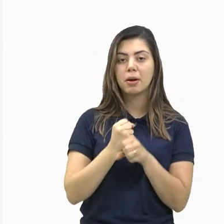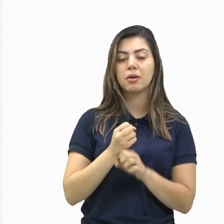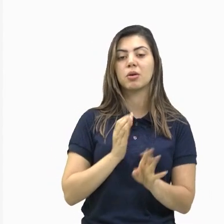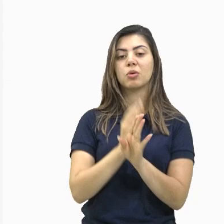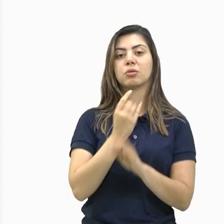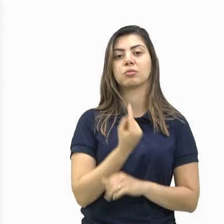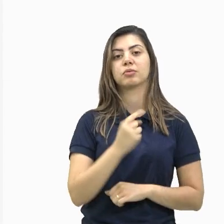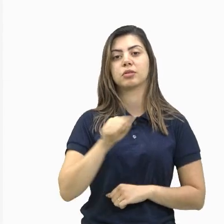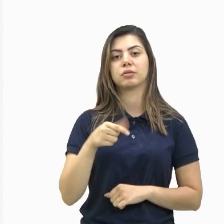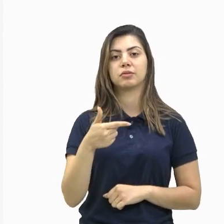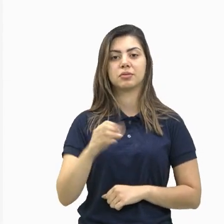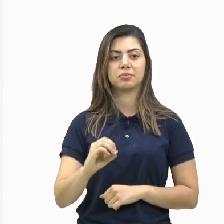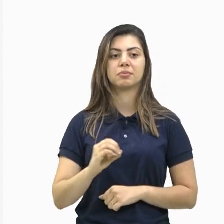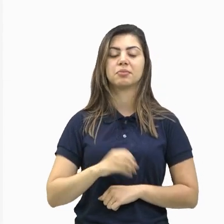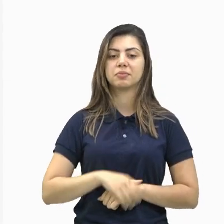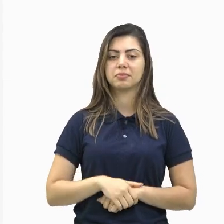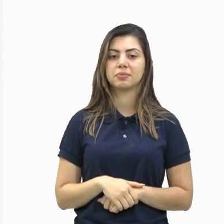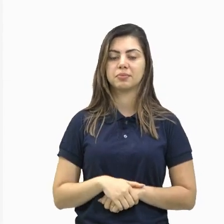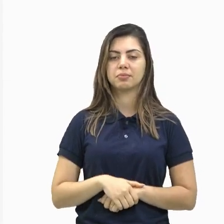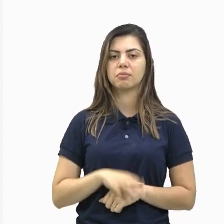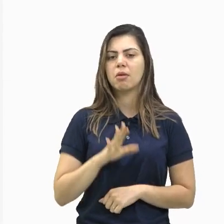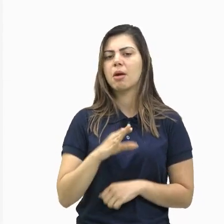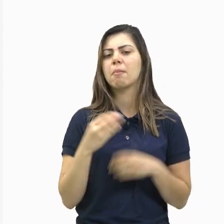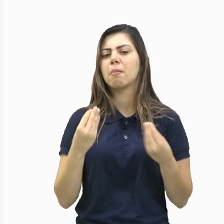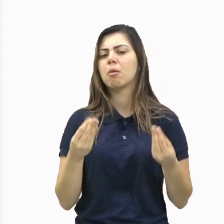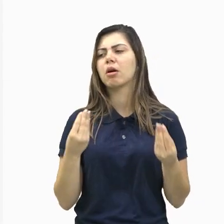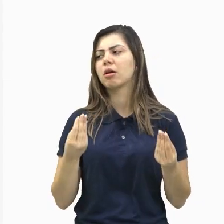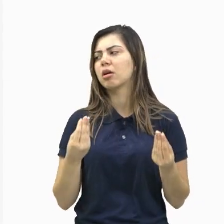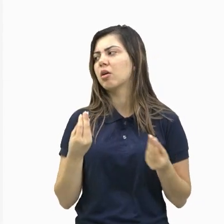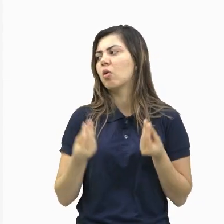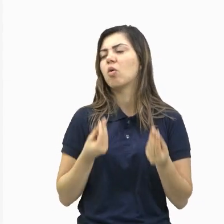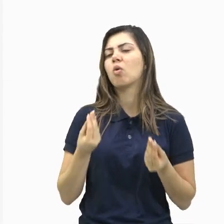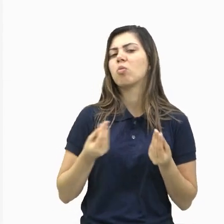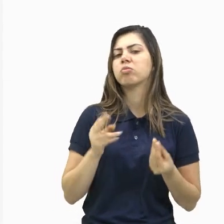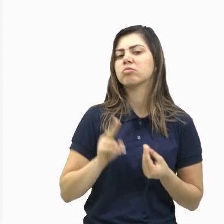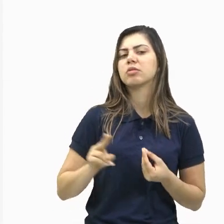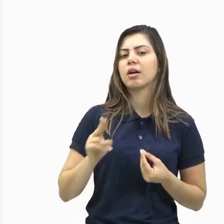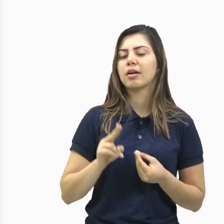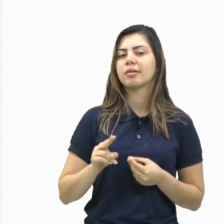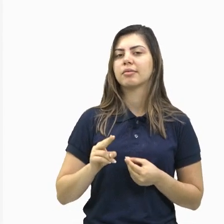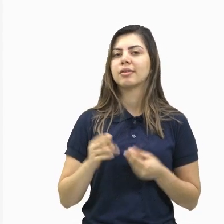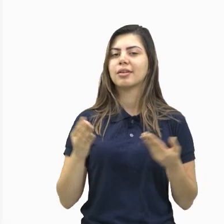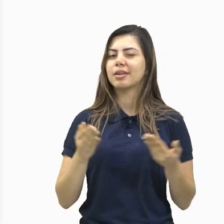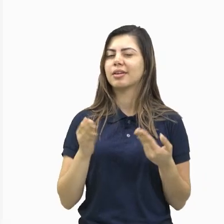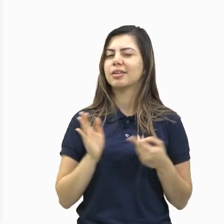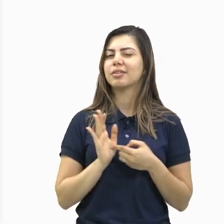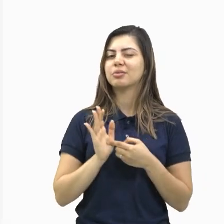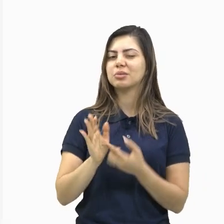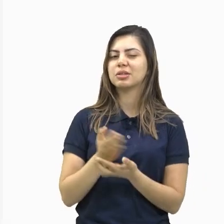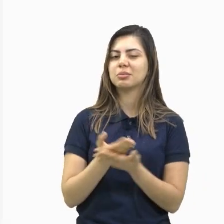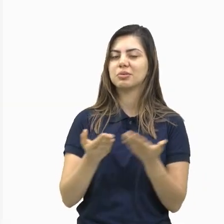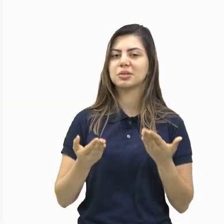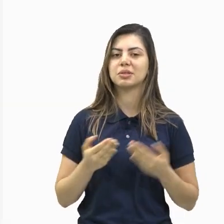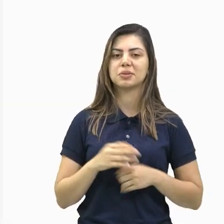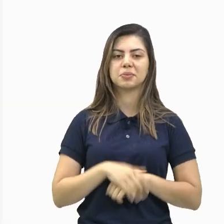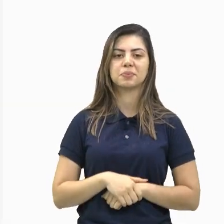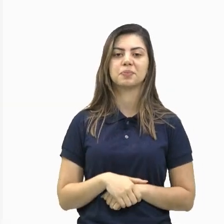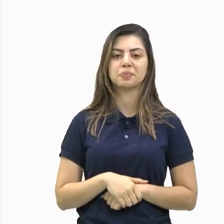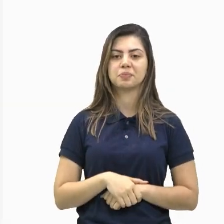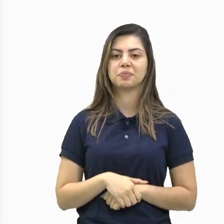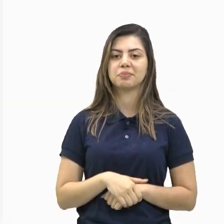então, de 1,20. Ah, mas para que serve isso, professor? Você vai ver agora para que serve saber o fator de aumento. Olha só